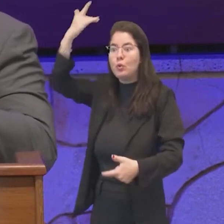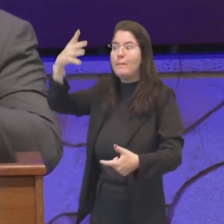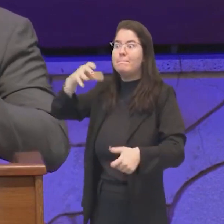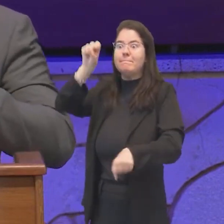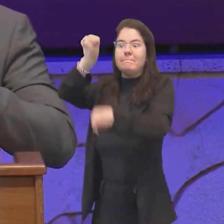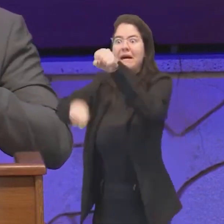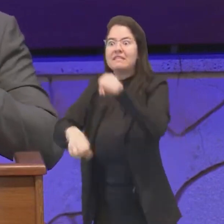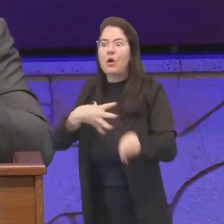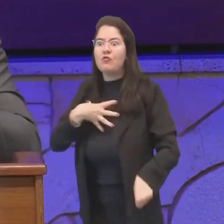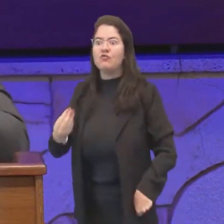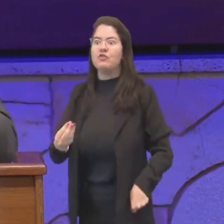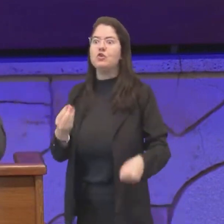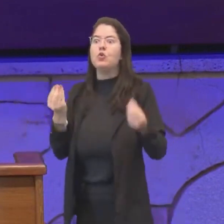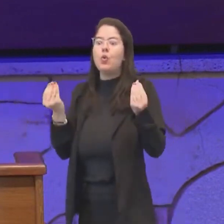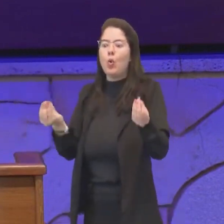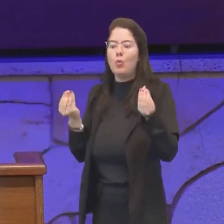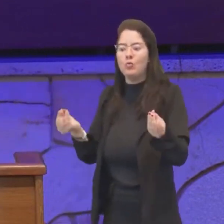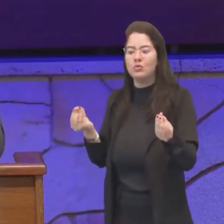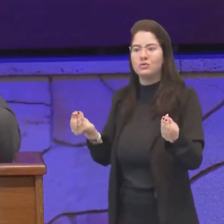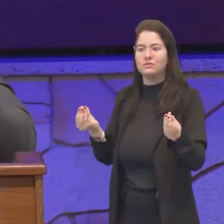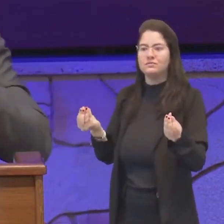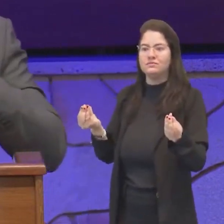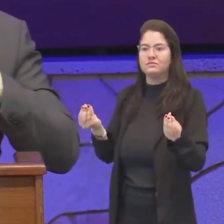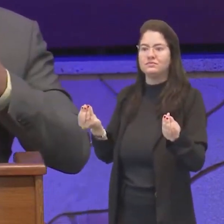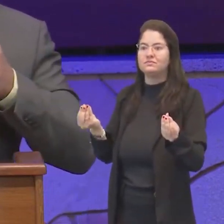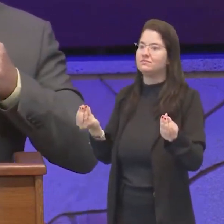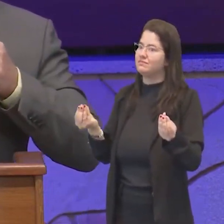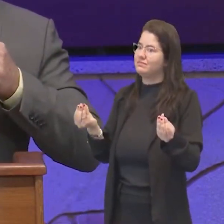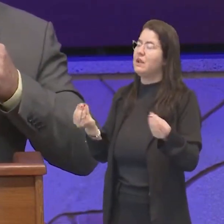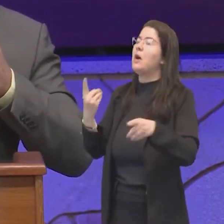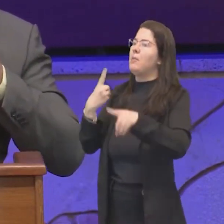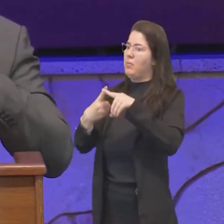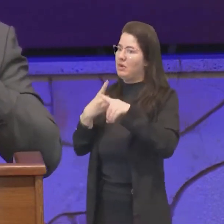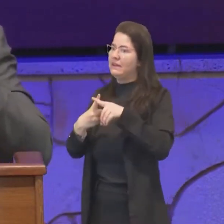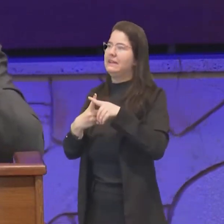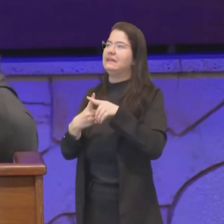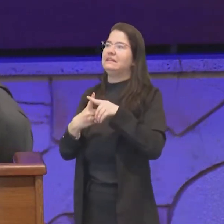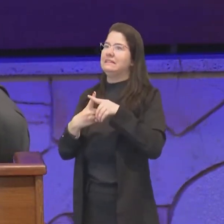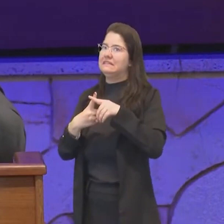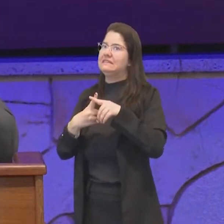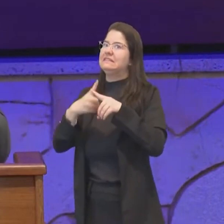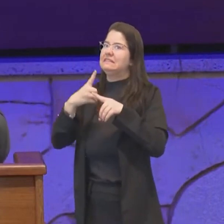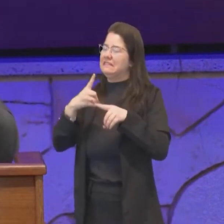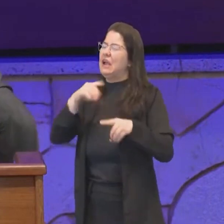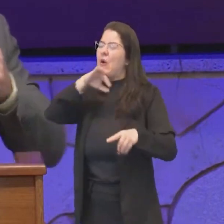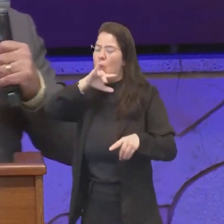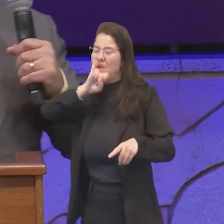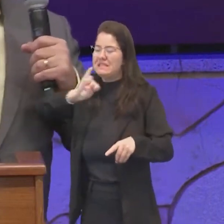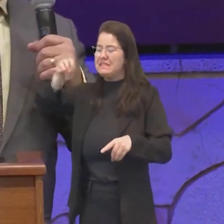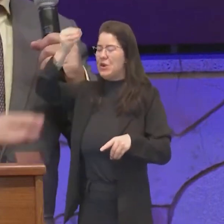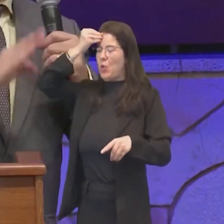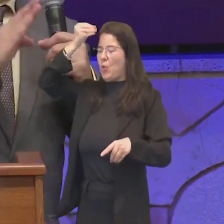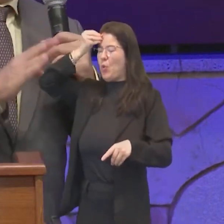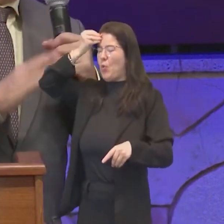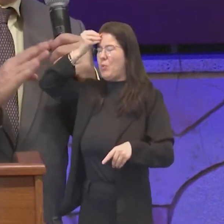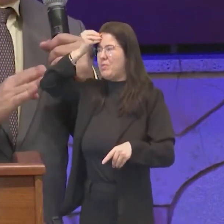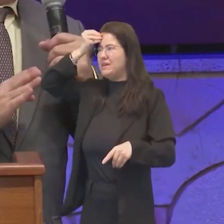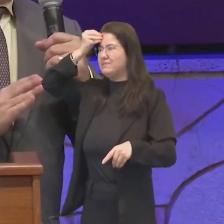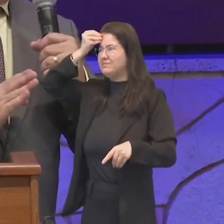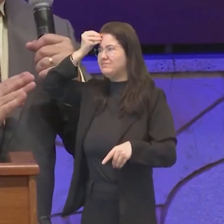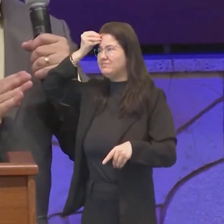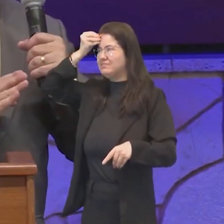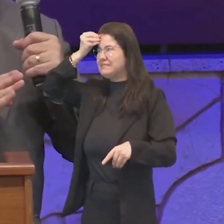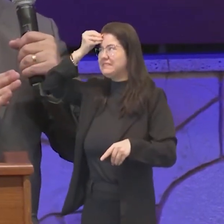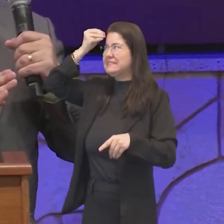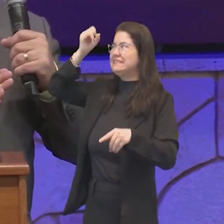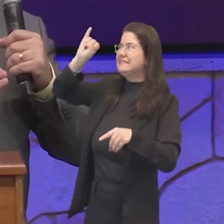Porque é muito ruim ficar como devedor ou culpado diante de Deus. O ser humano é capaz de qualquer